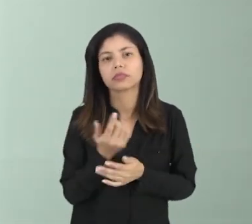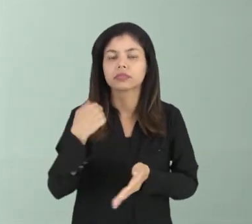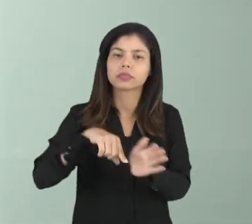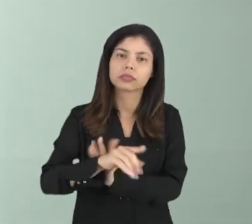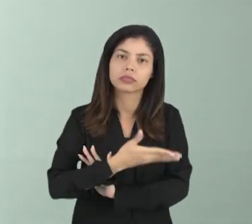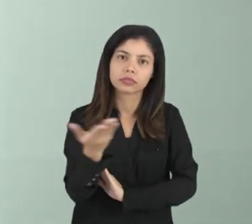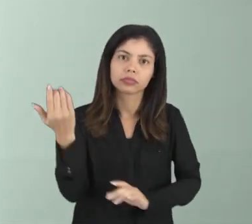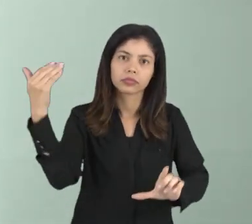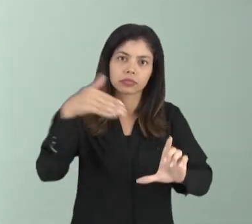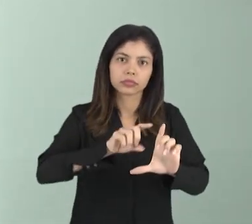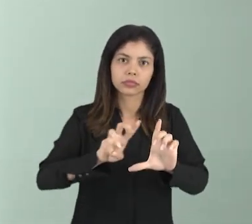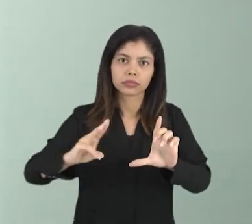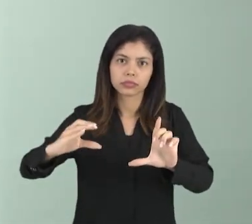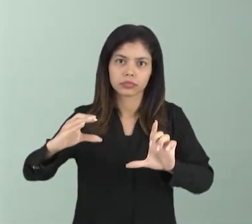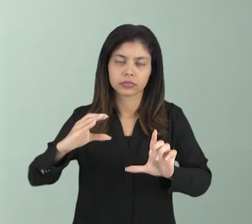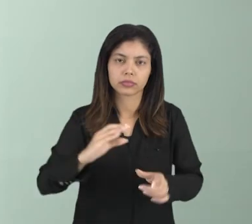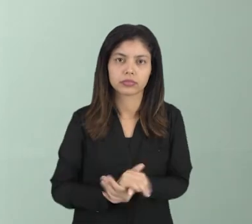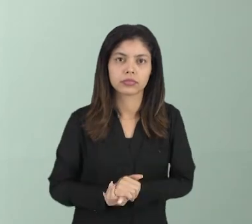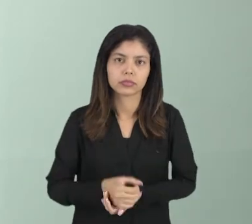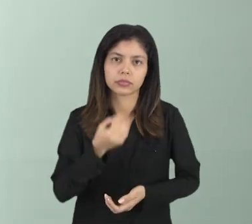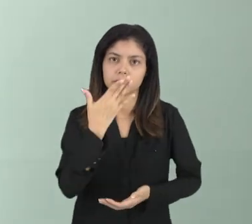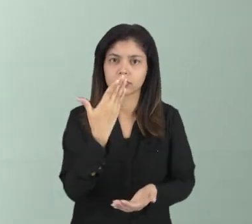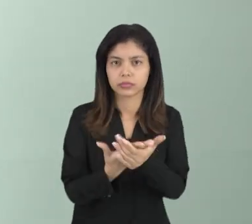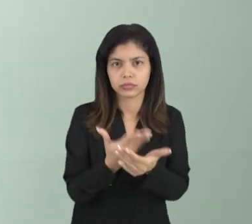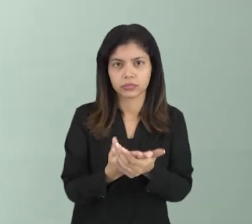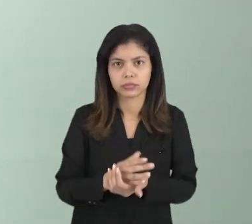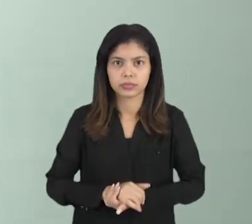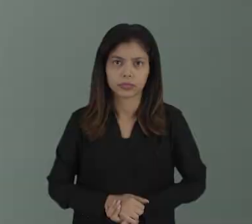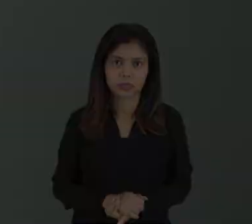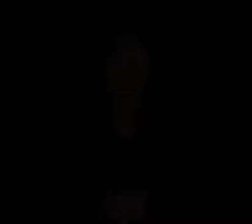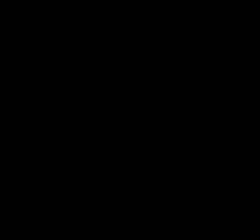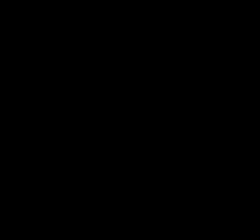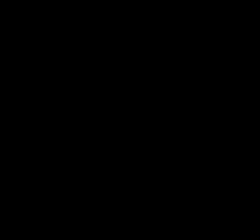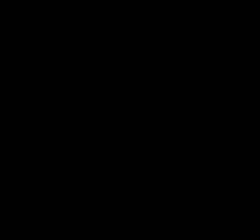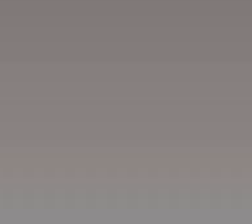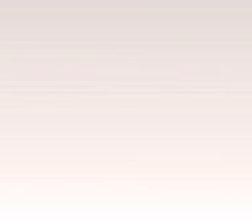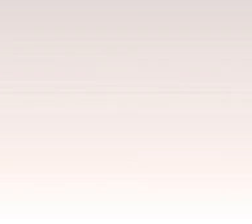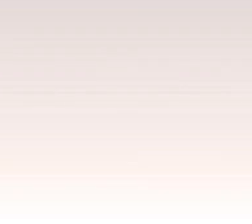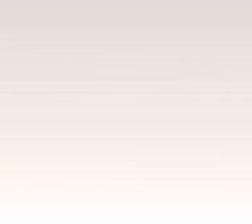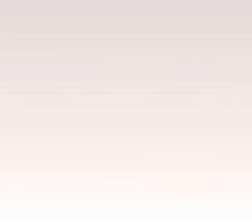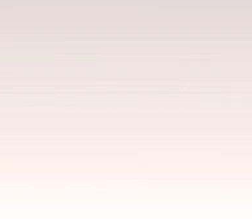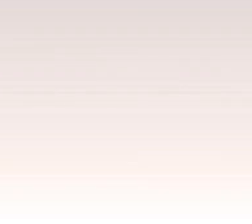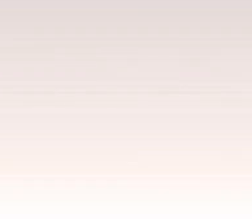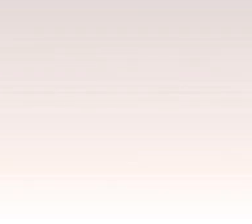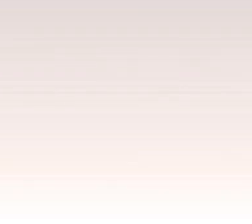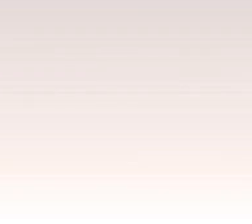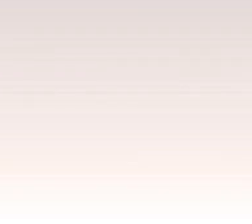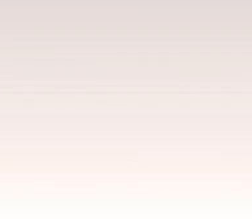sobre isso, acesse a plataforma Eduque. Bons estudos!